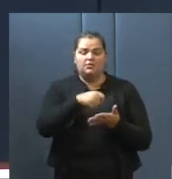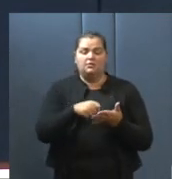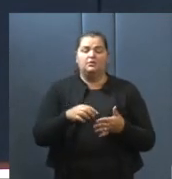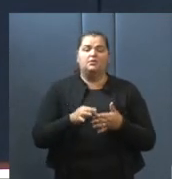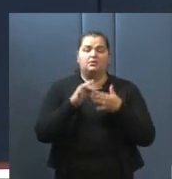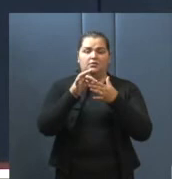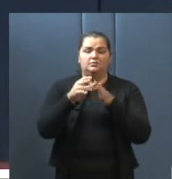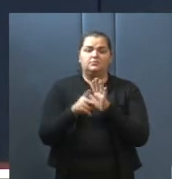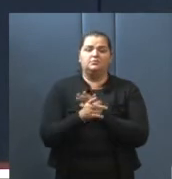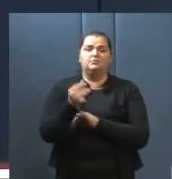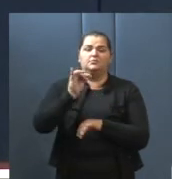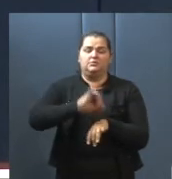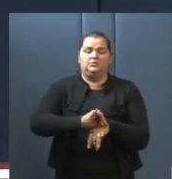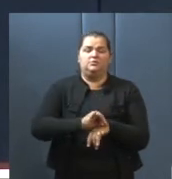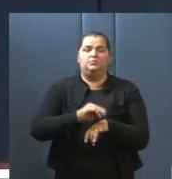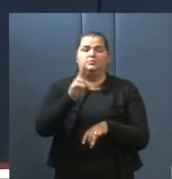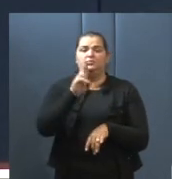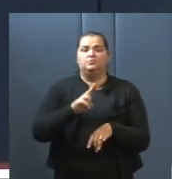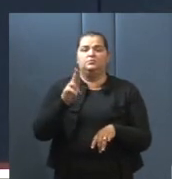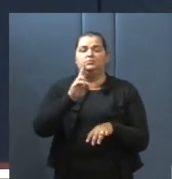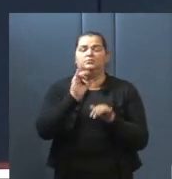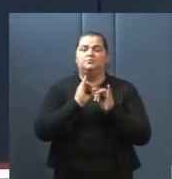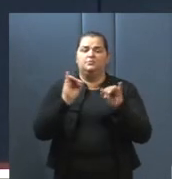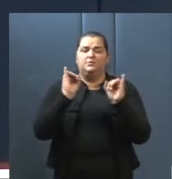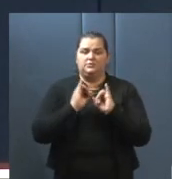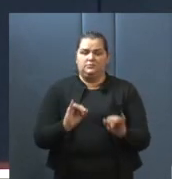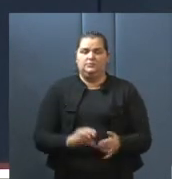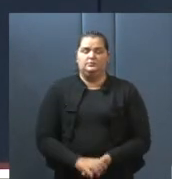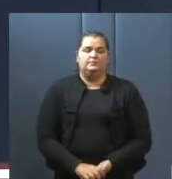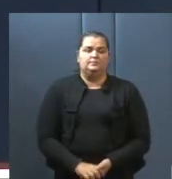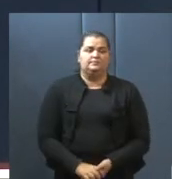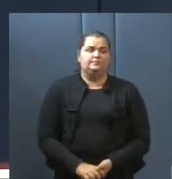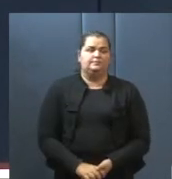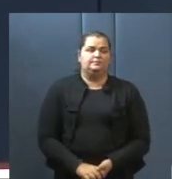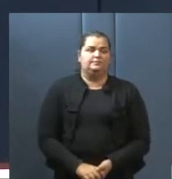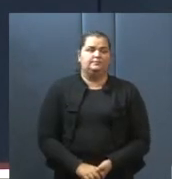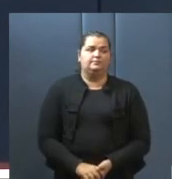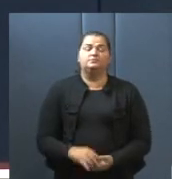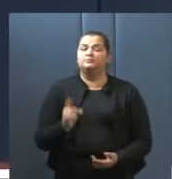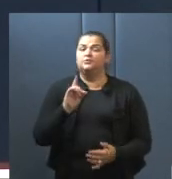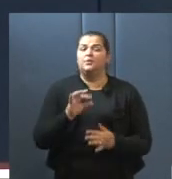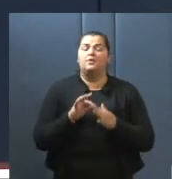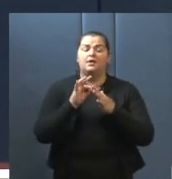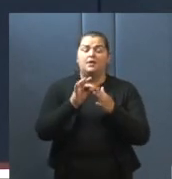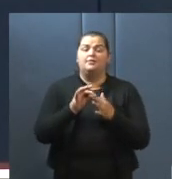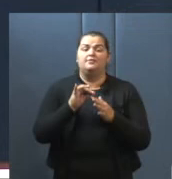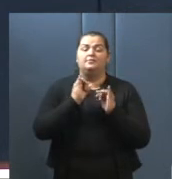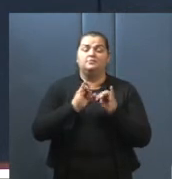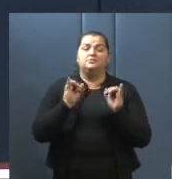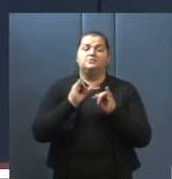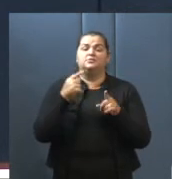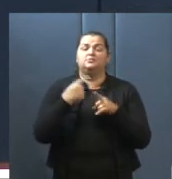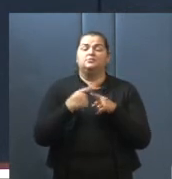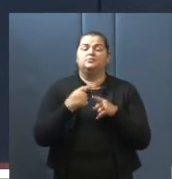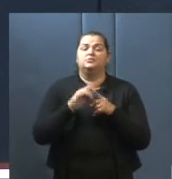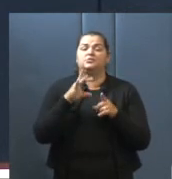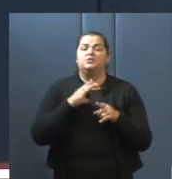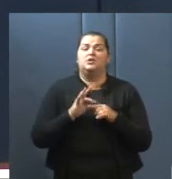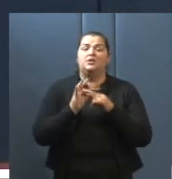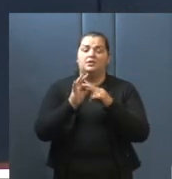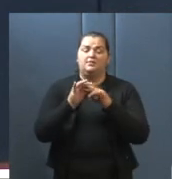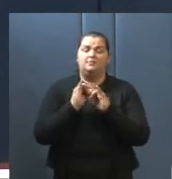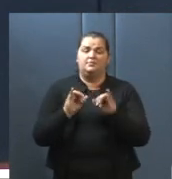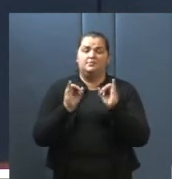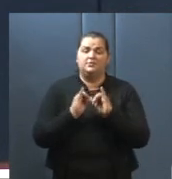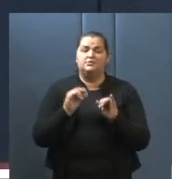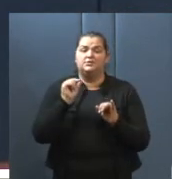para a capital e fazem uso dessa informação. Eles não levam a informação do data call, porque só quem leva a informação do